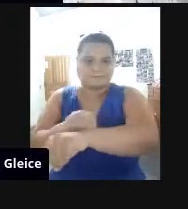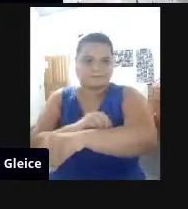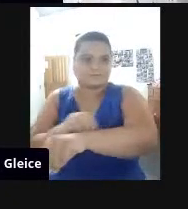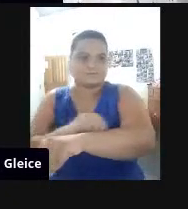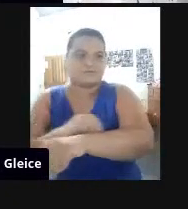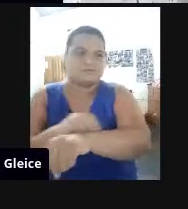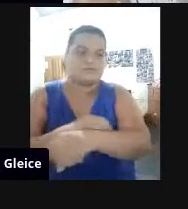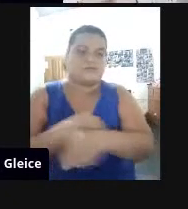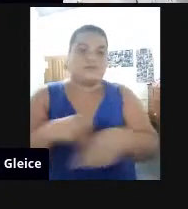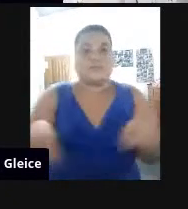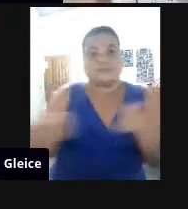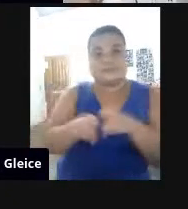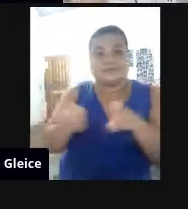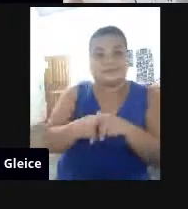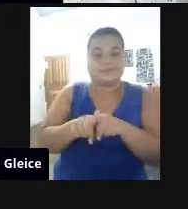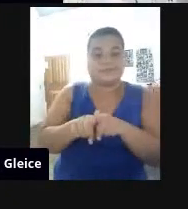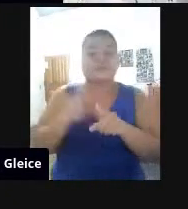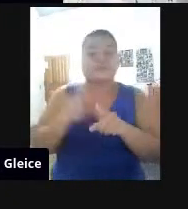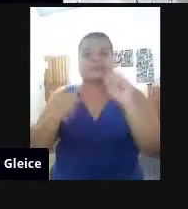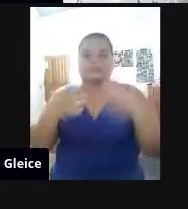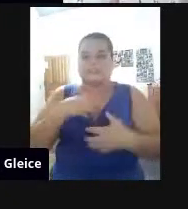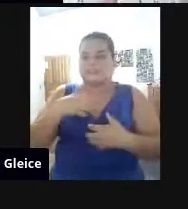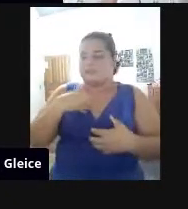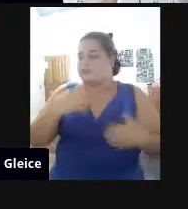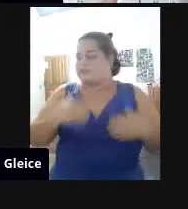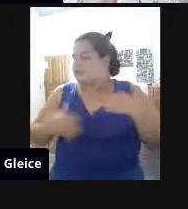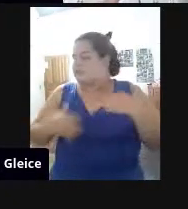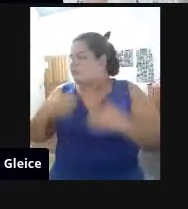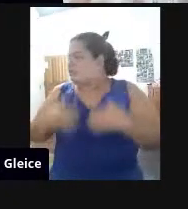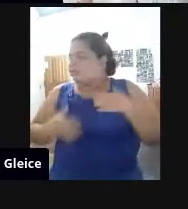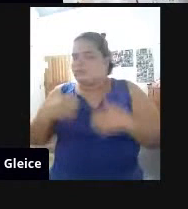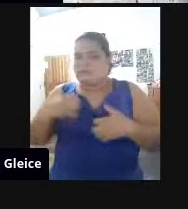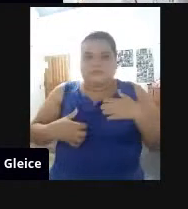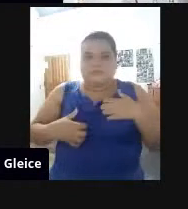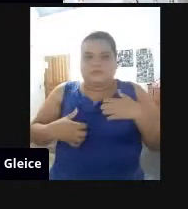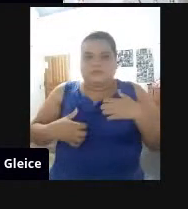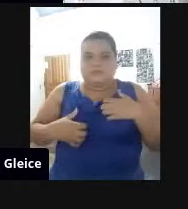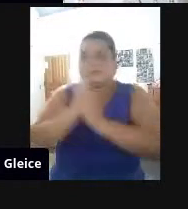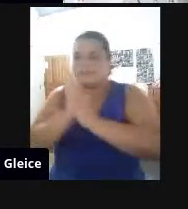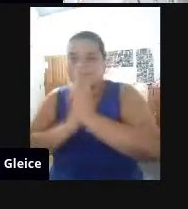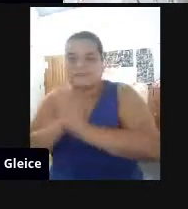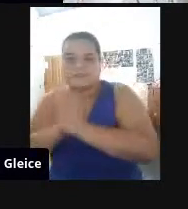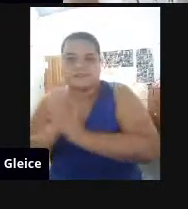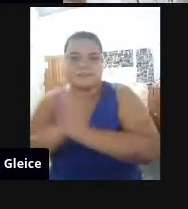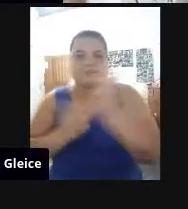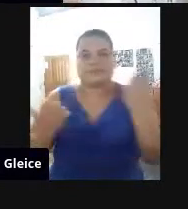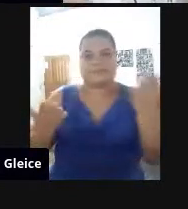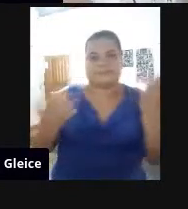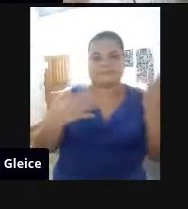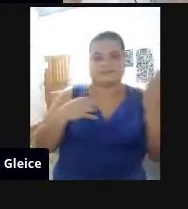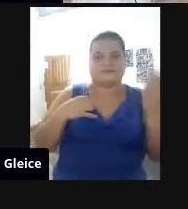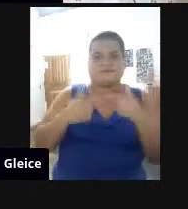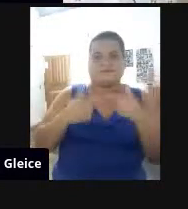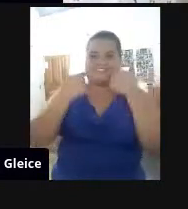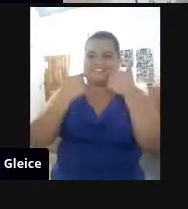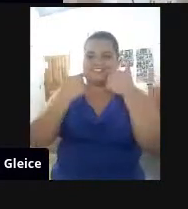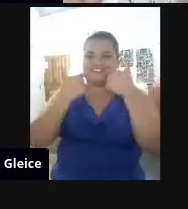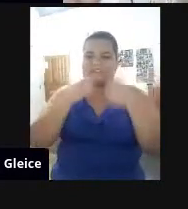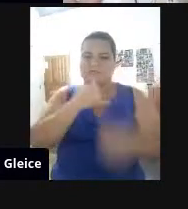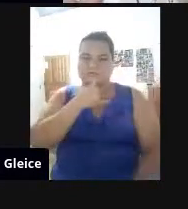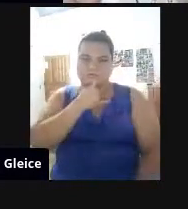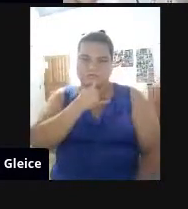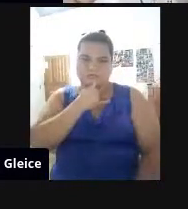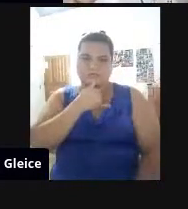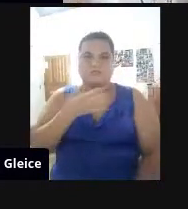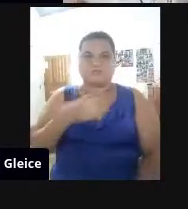sintomas comportamentais, agitação, agressividade, alterações de humor repentina. Então, a criança que às vezes está chorando e